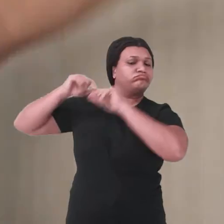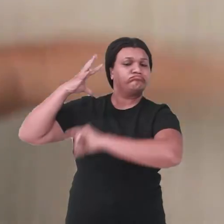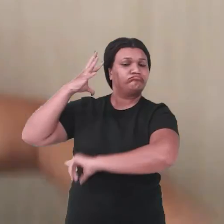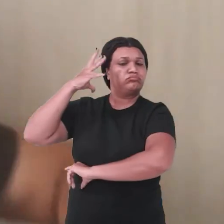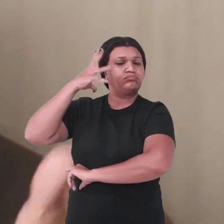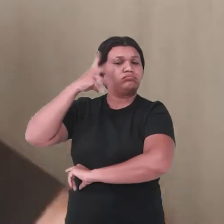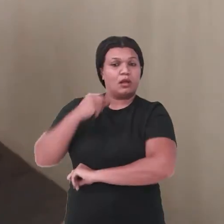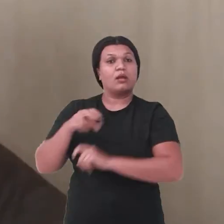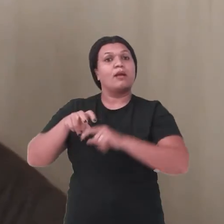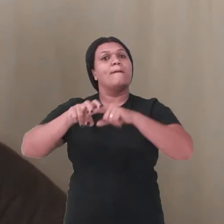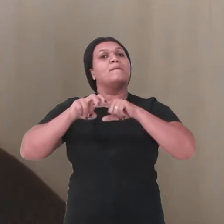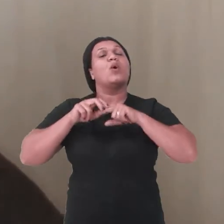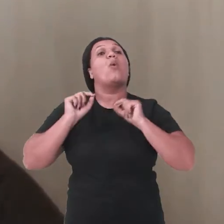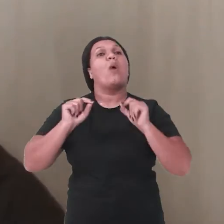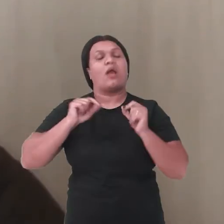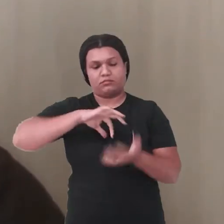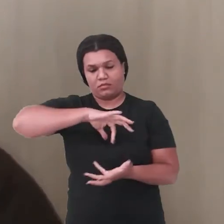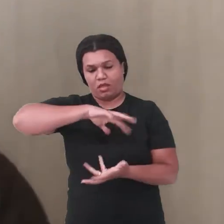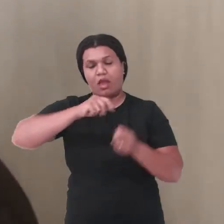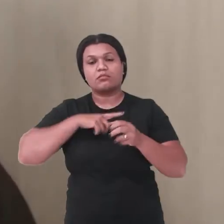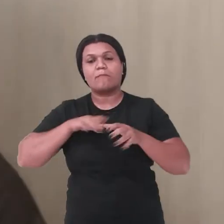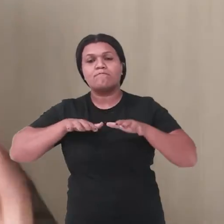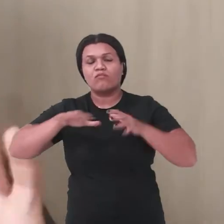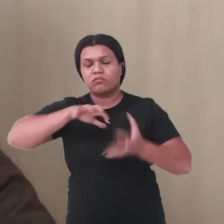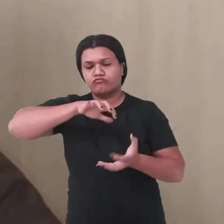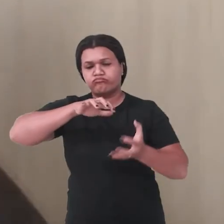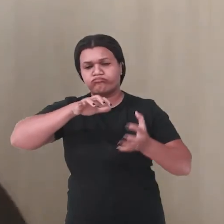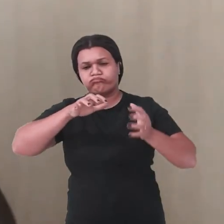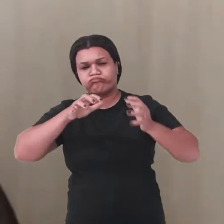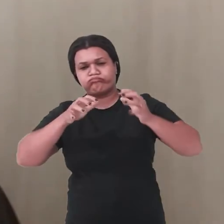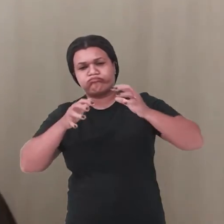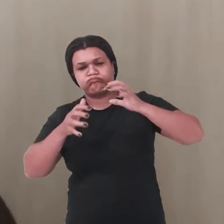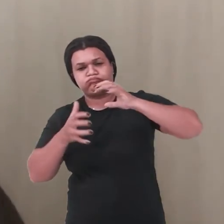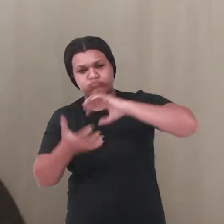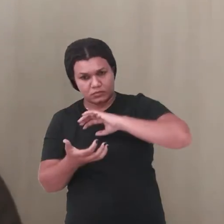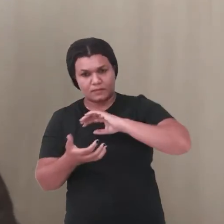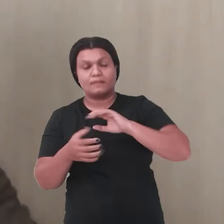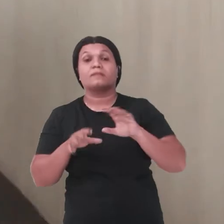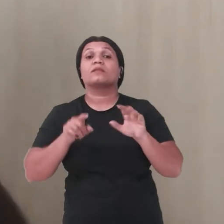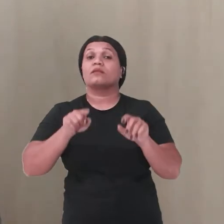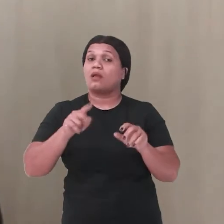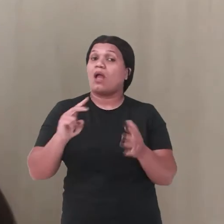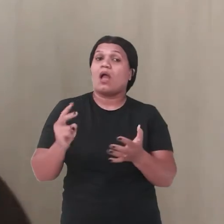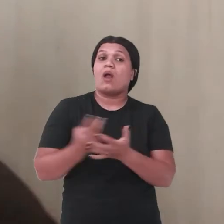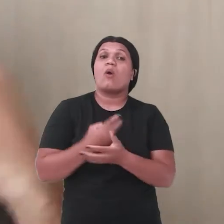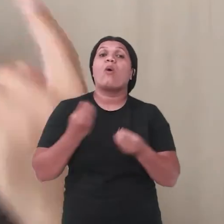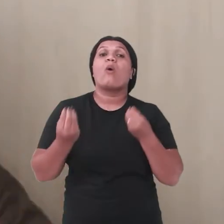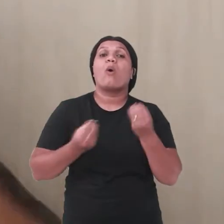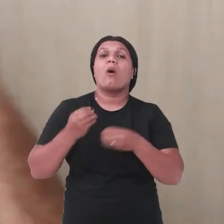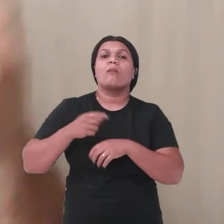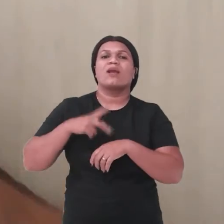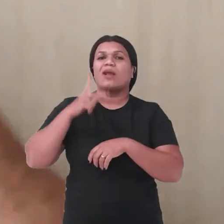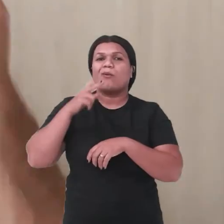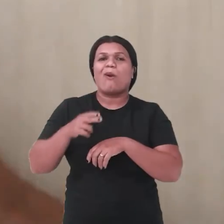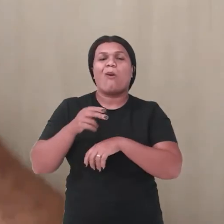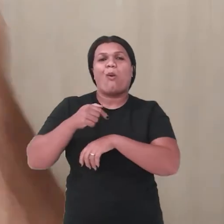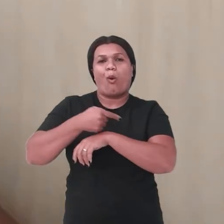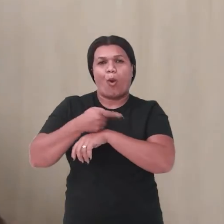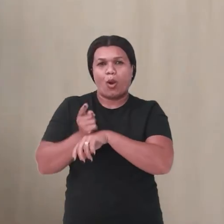e as estrelas, isso ocorre em decorrência do movimento de rotação. O movimento de rotação, ele acontece no